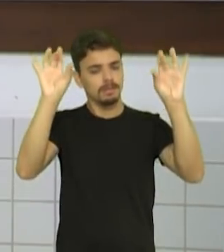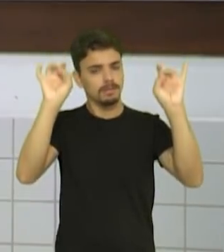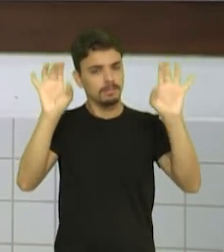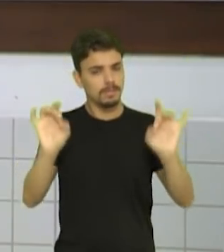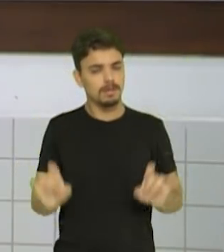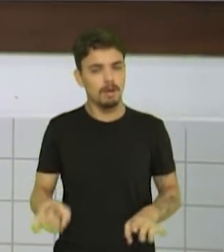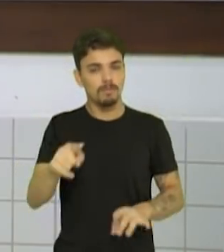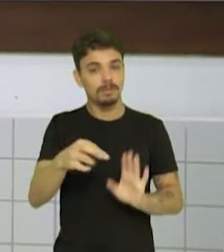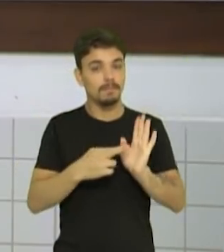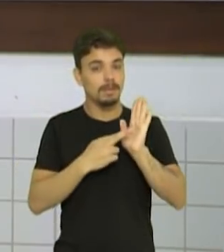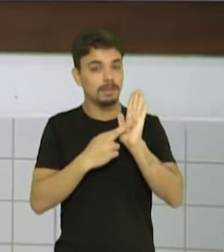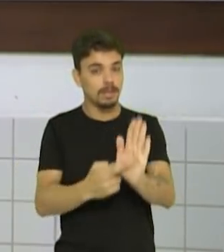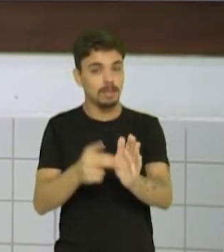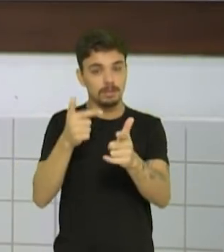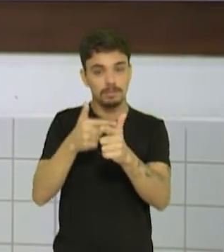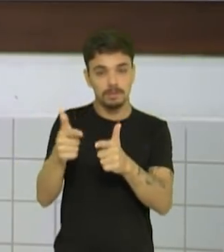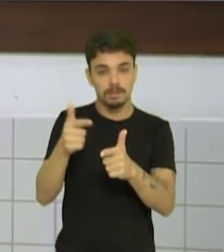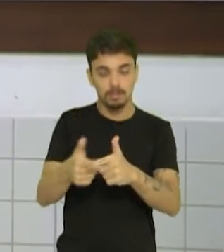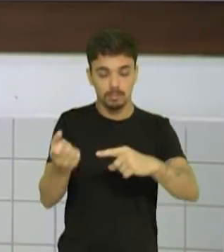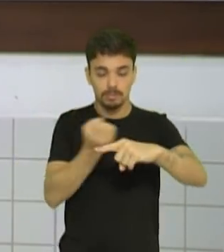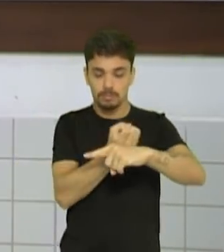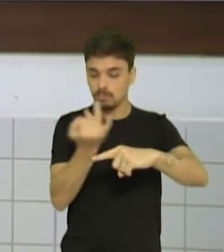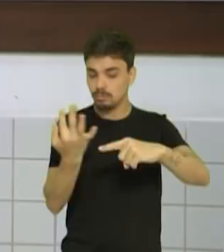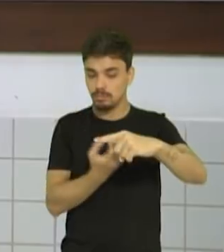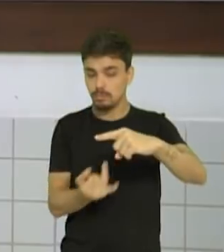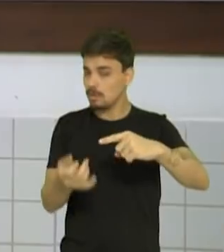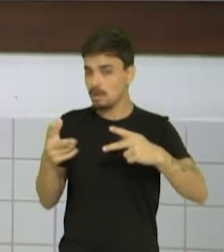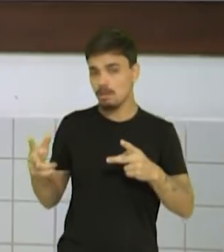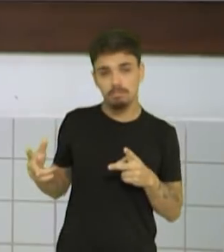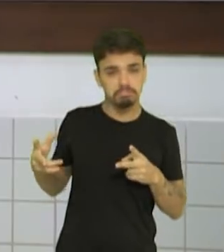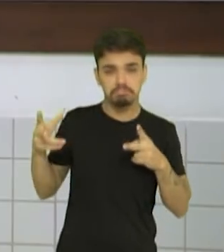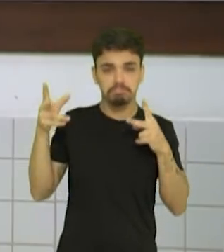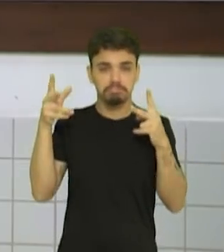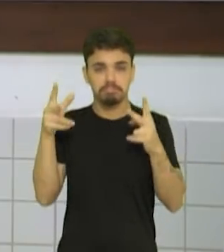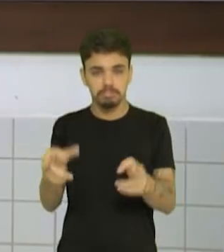divisão. Então, divisão e fração, elas